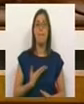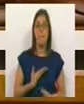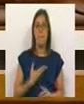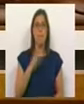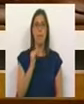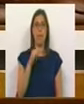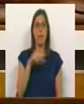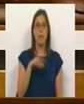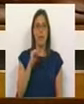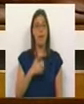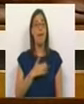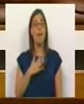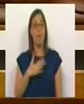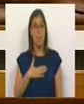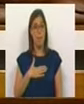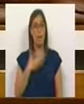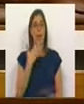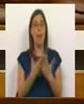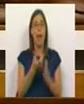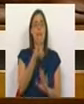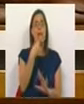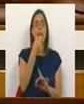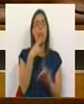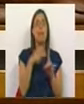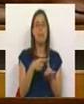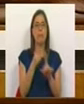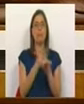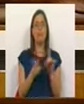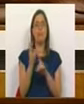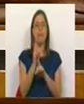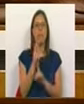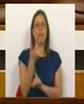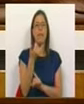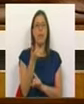do SNS às empresas fornecedoras de medicamentos aumentou